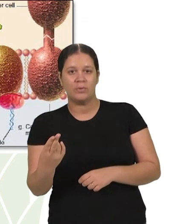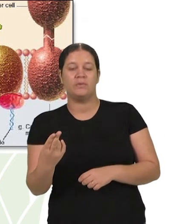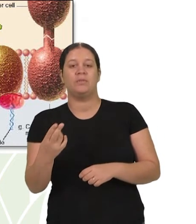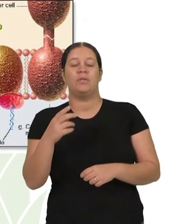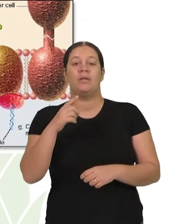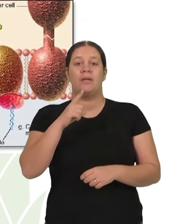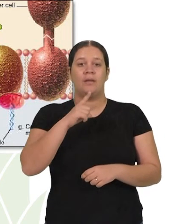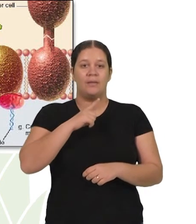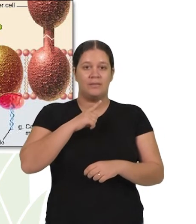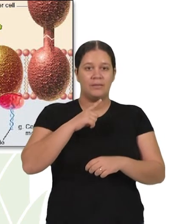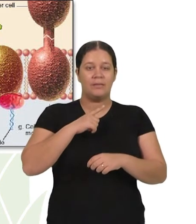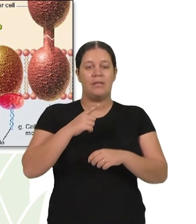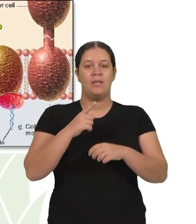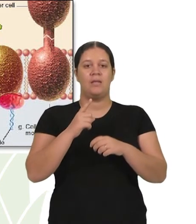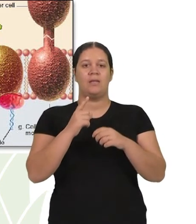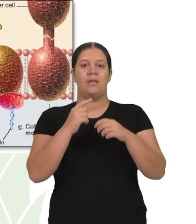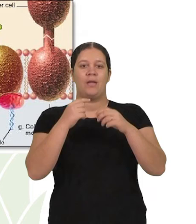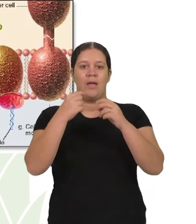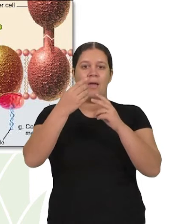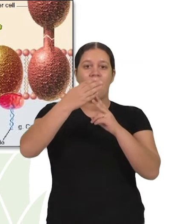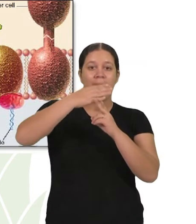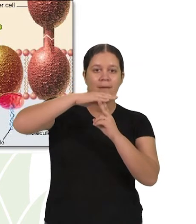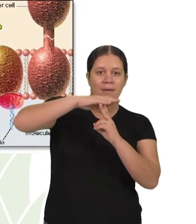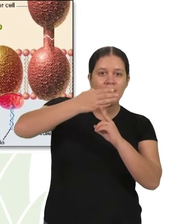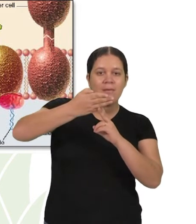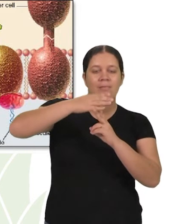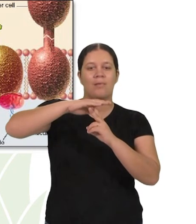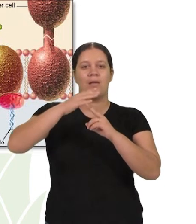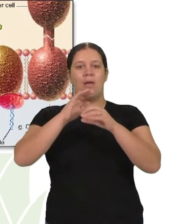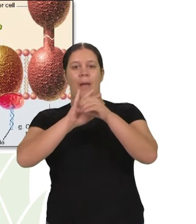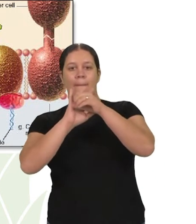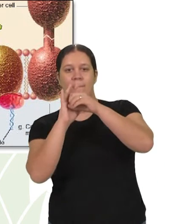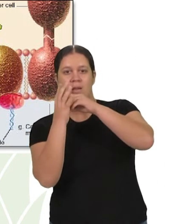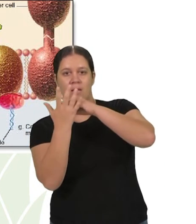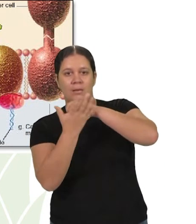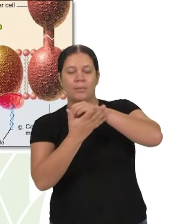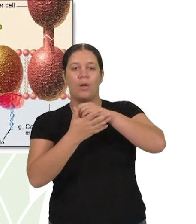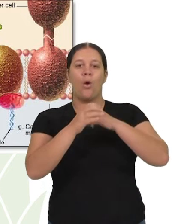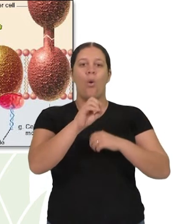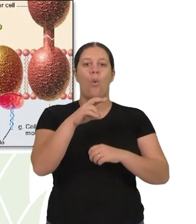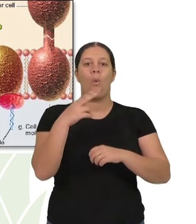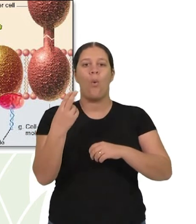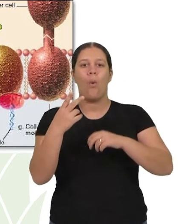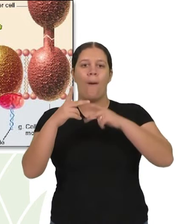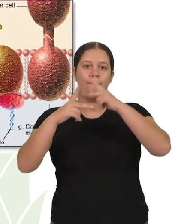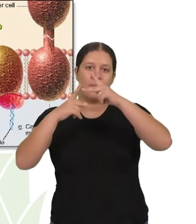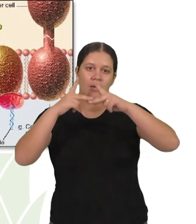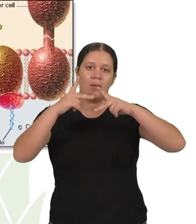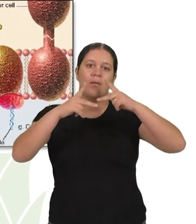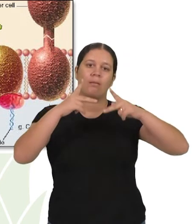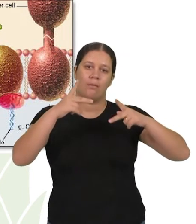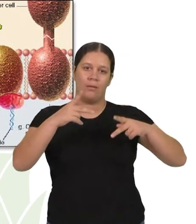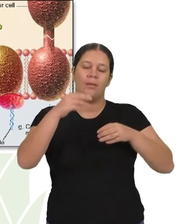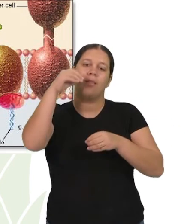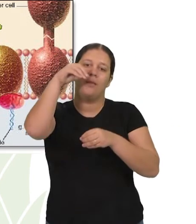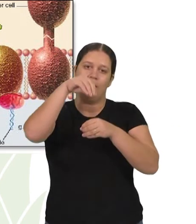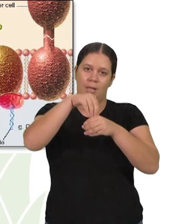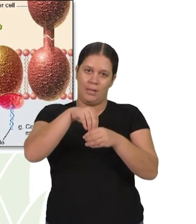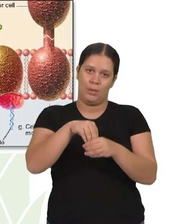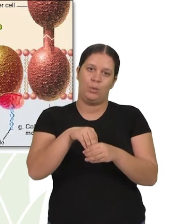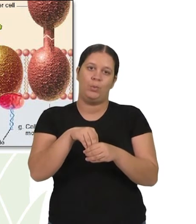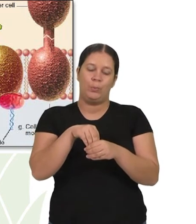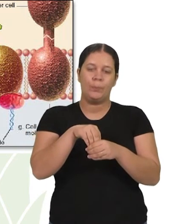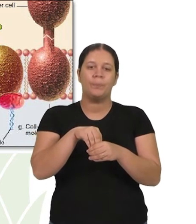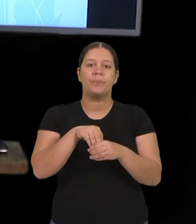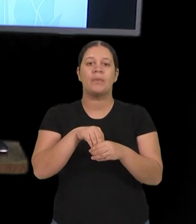proteínas perpassando, passando por entre a membrana, né? Ou proteínas periféricas